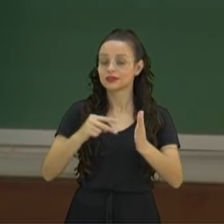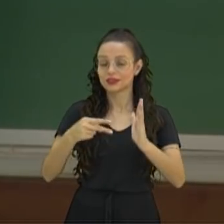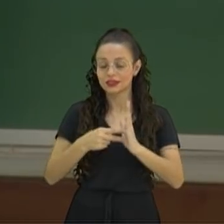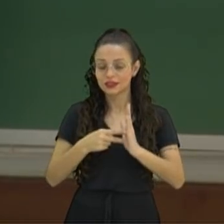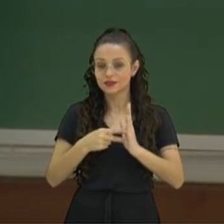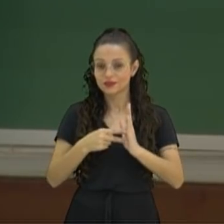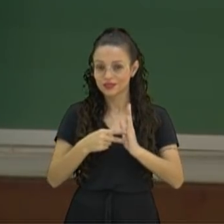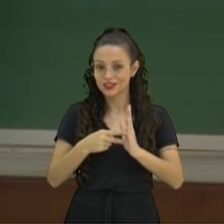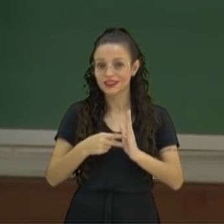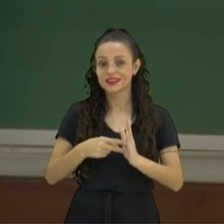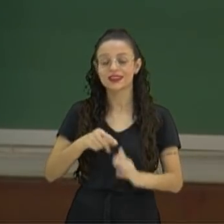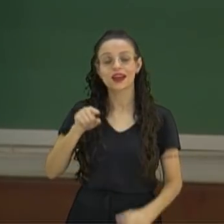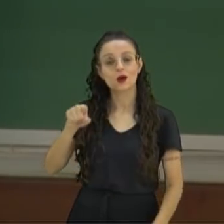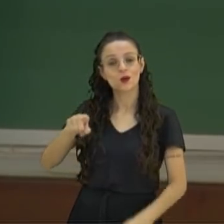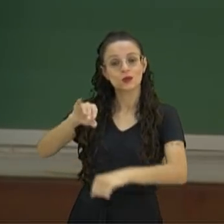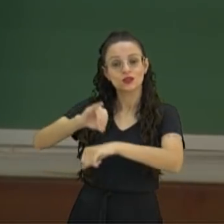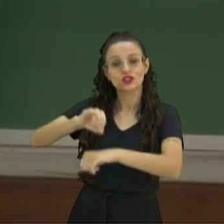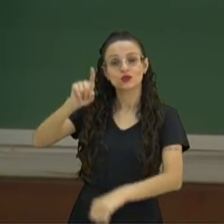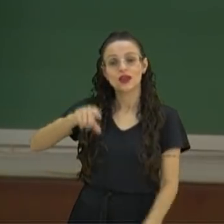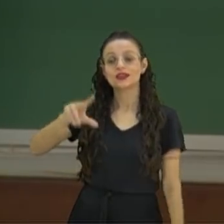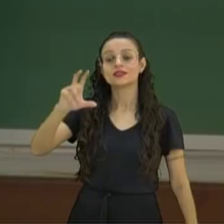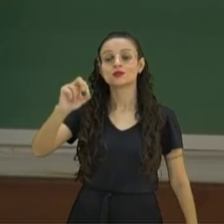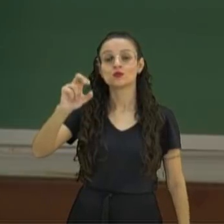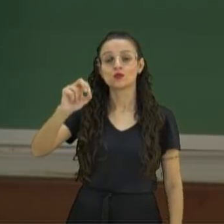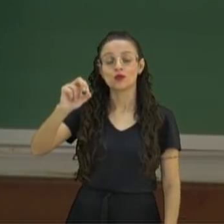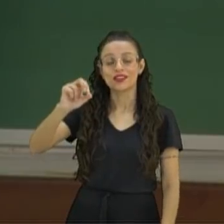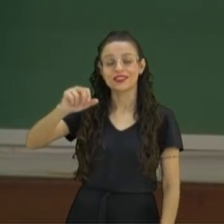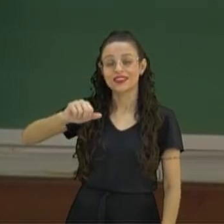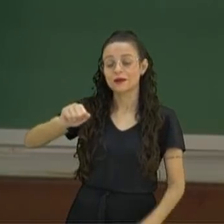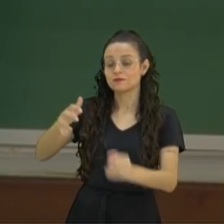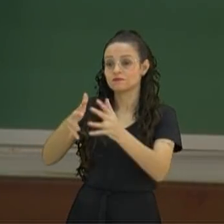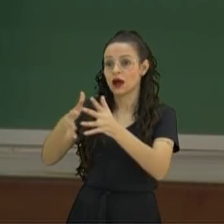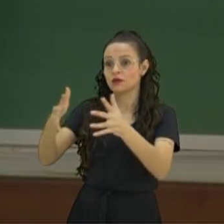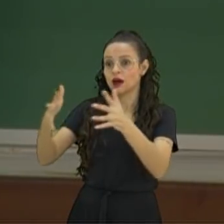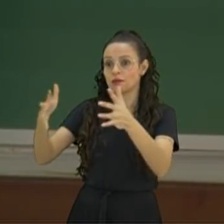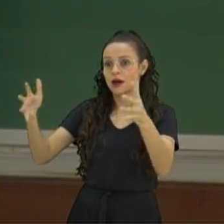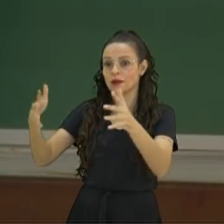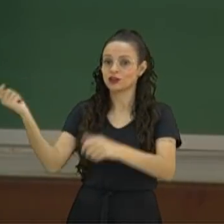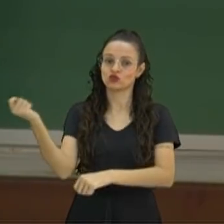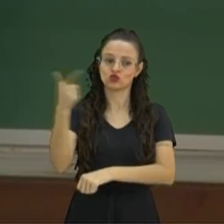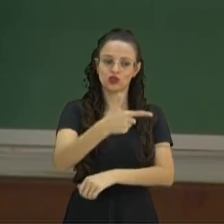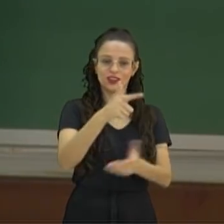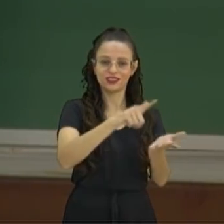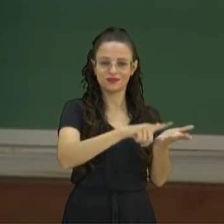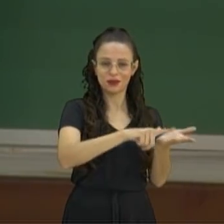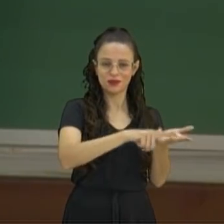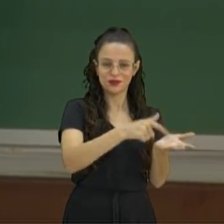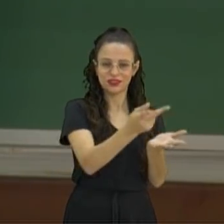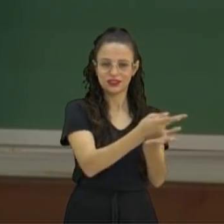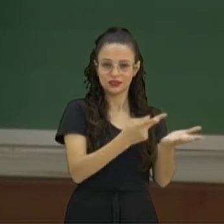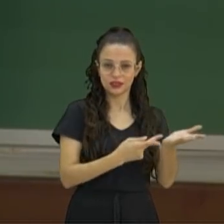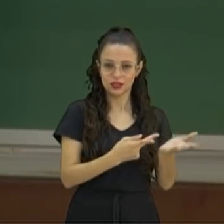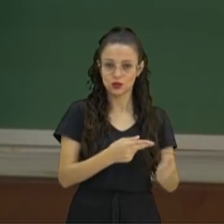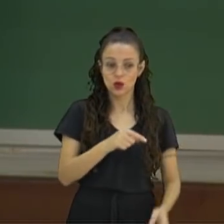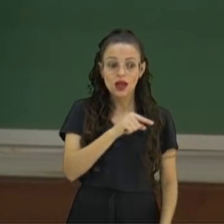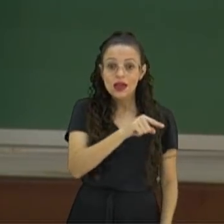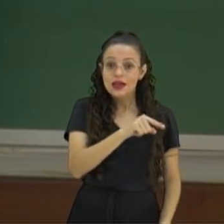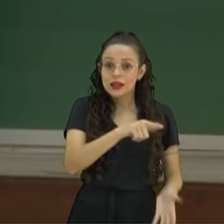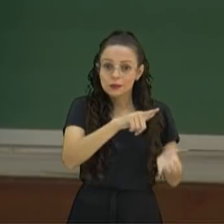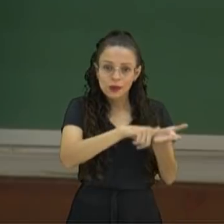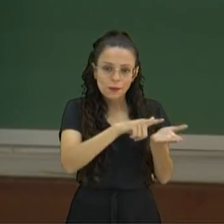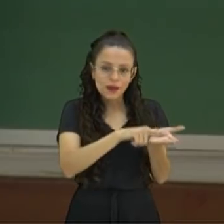objeto é 50 vezes maior do que o desenho representa. Cada centímetro do